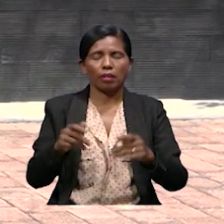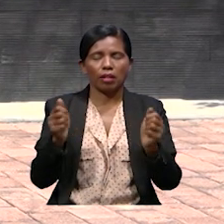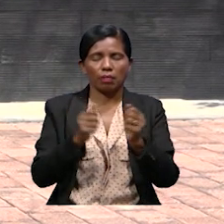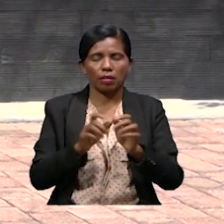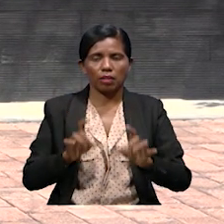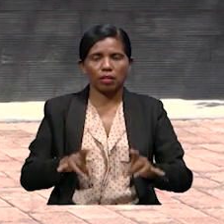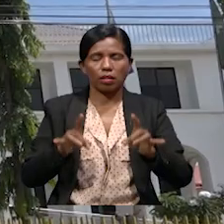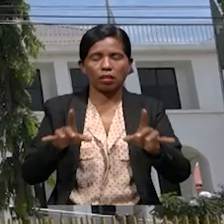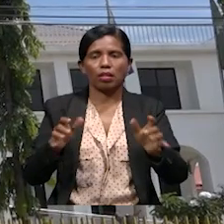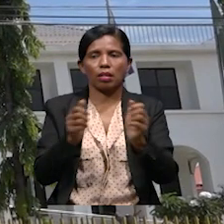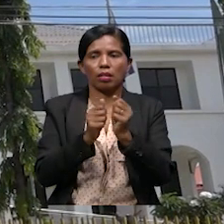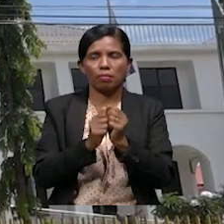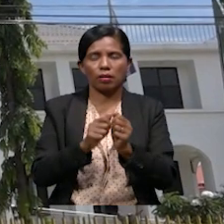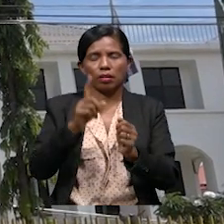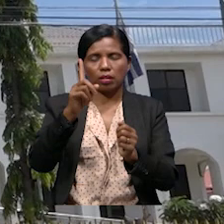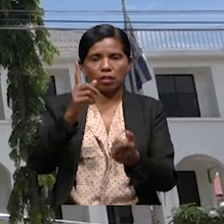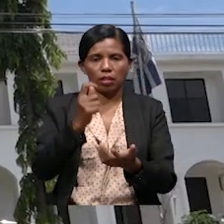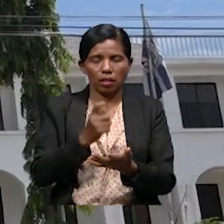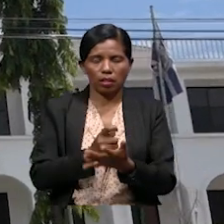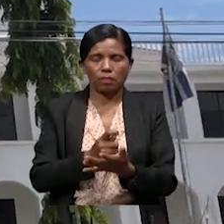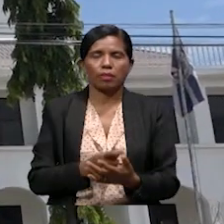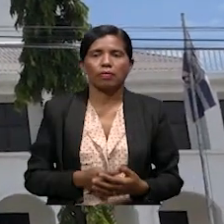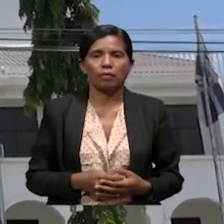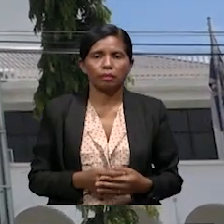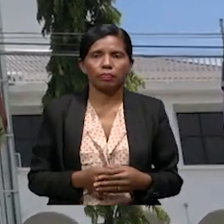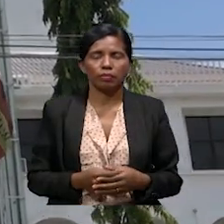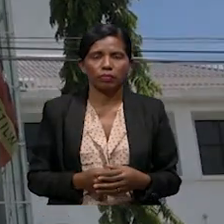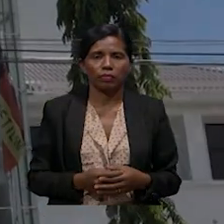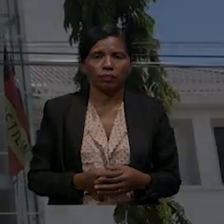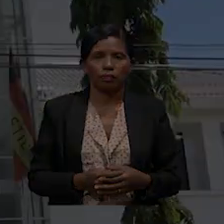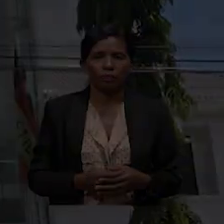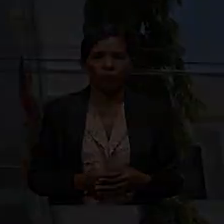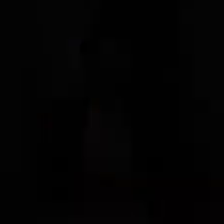Austrália hamutu krihung ida resing. Fatima Pereira, Eliu Gayu, GMN.